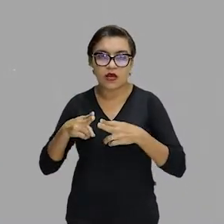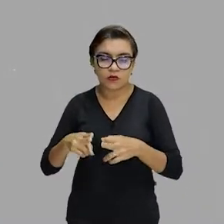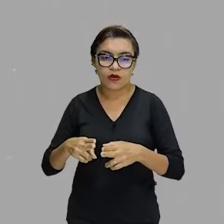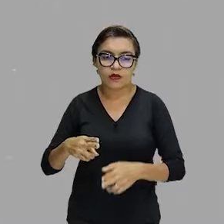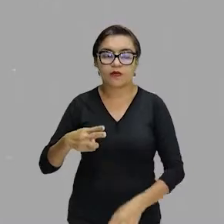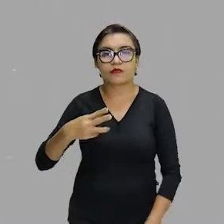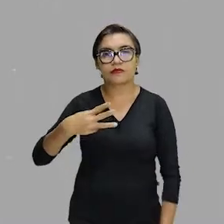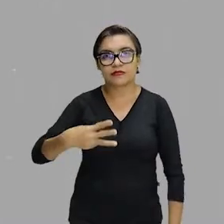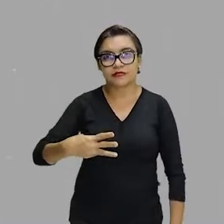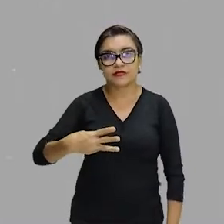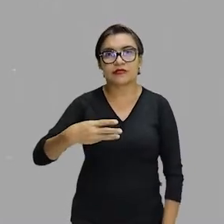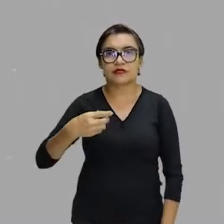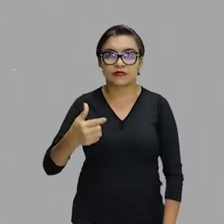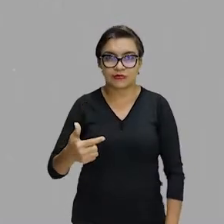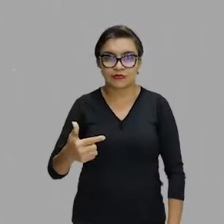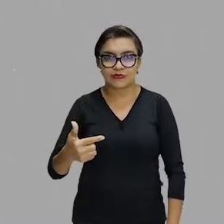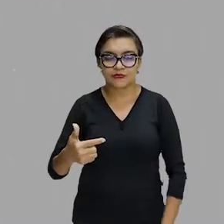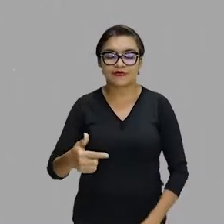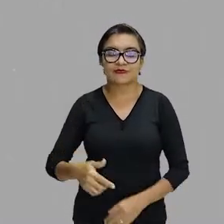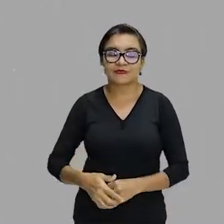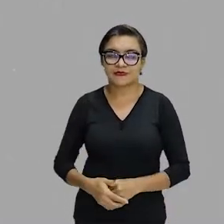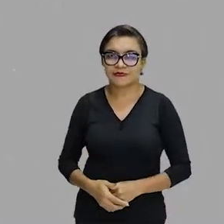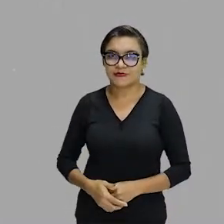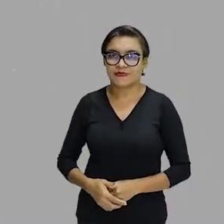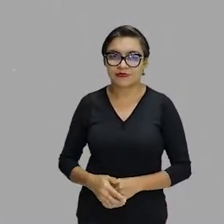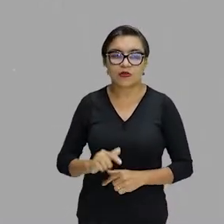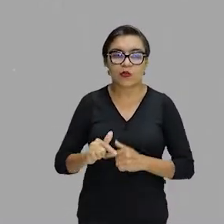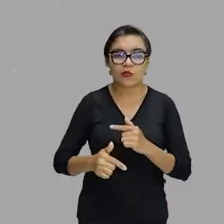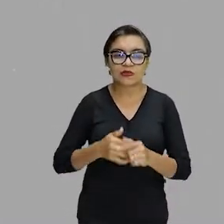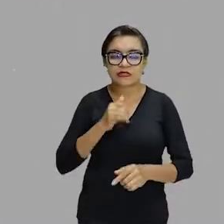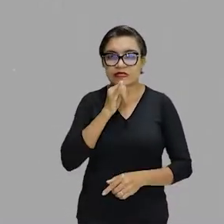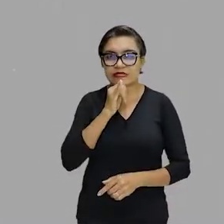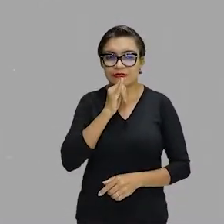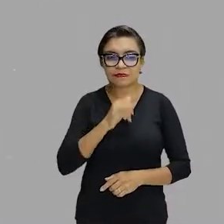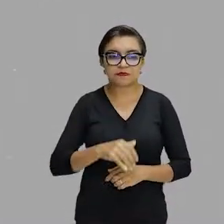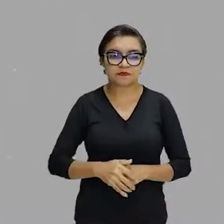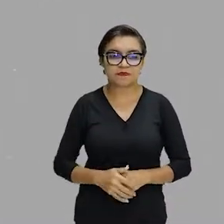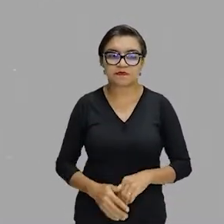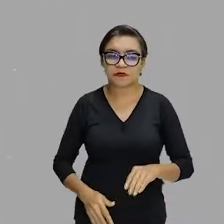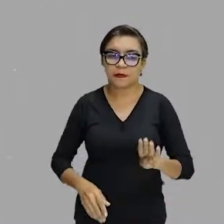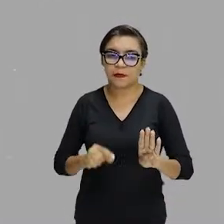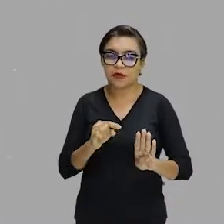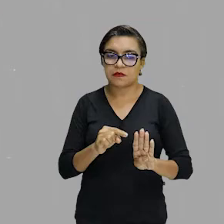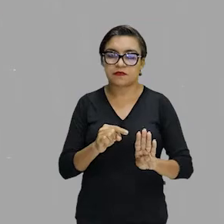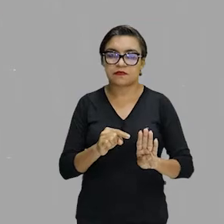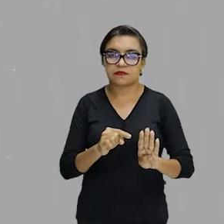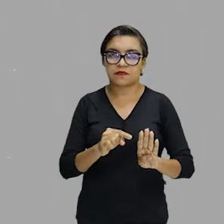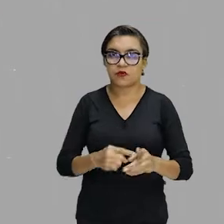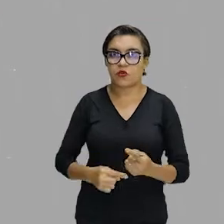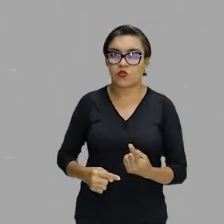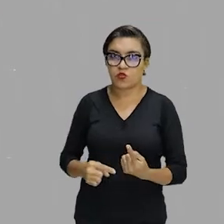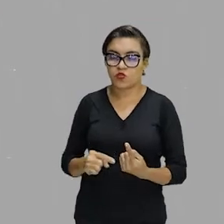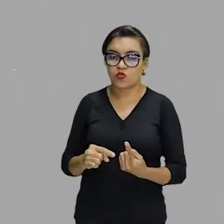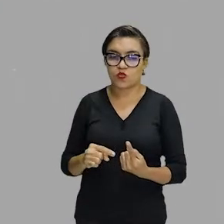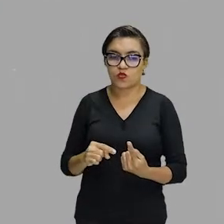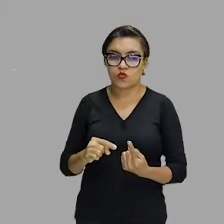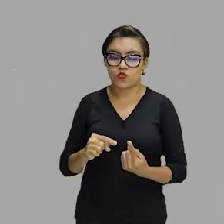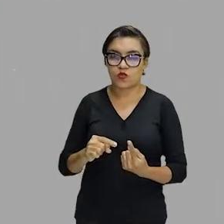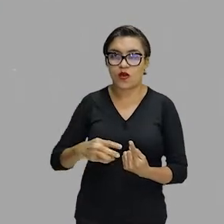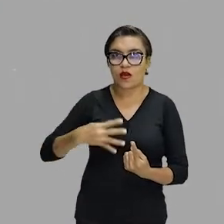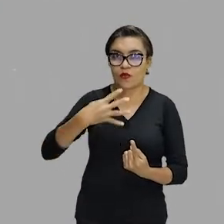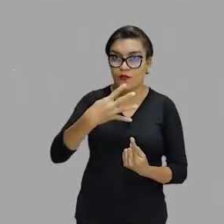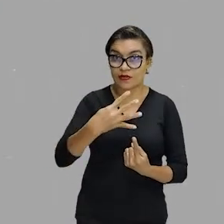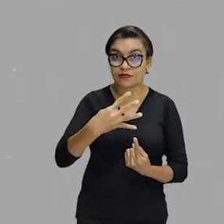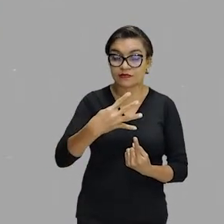disso é o número 32. Vamos ver um próximo exemplo. Letra B, 1 elevado à quarta potência. Então,